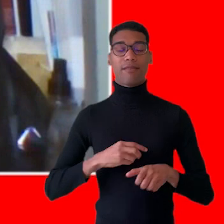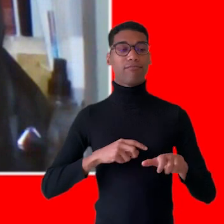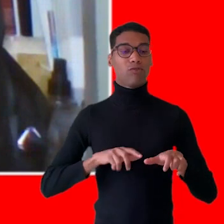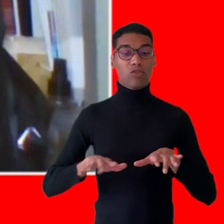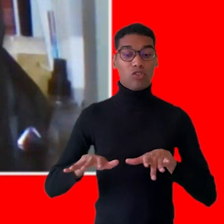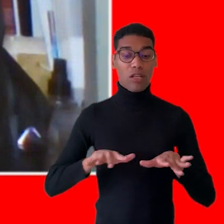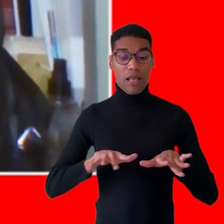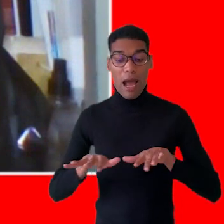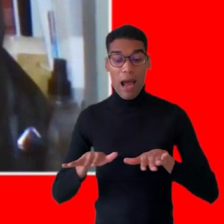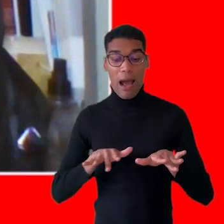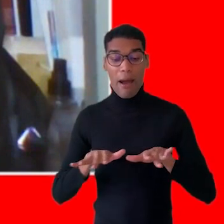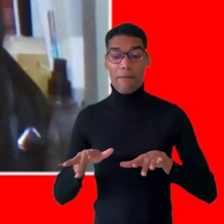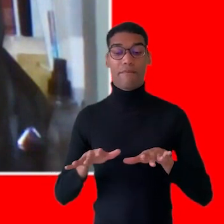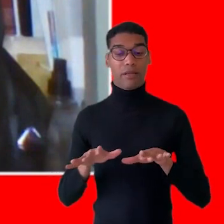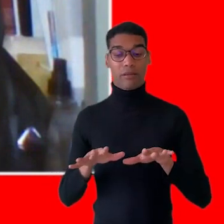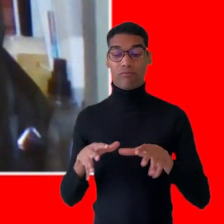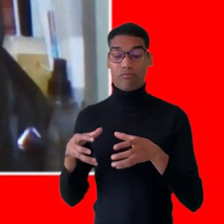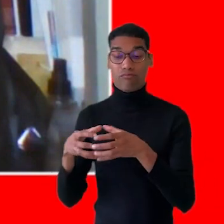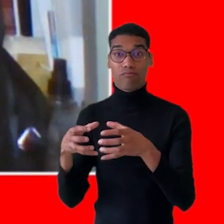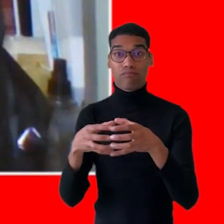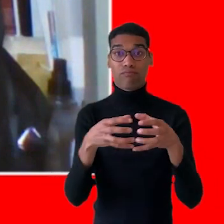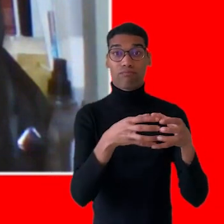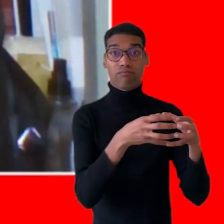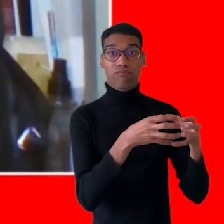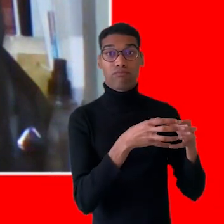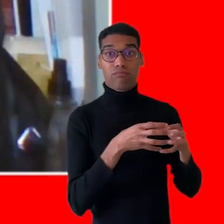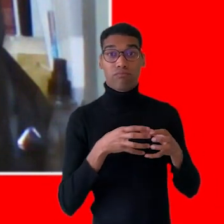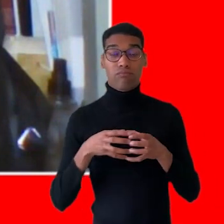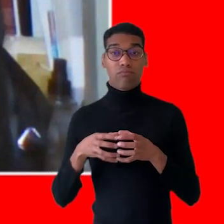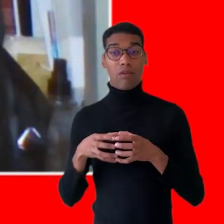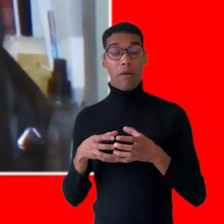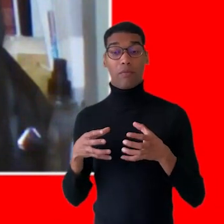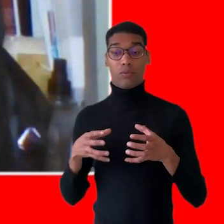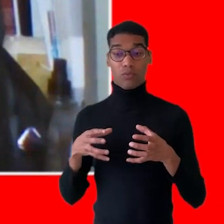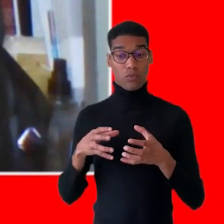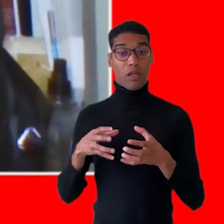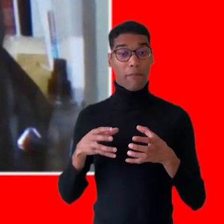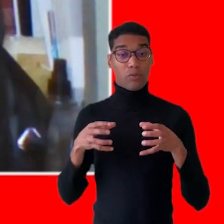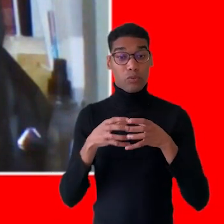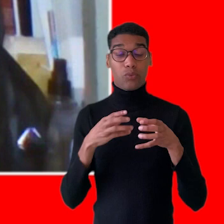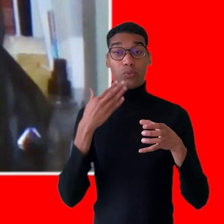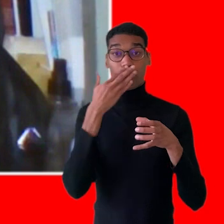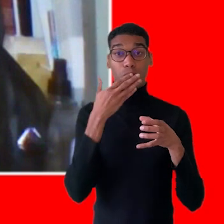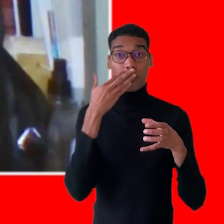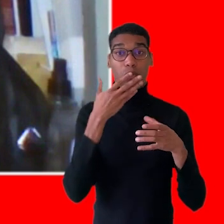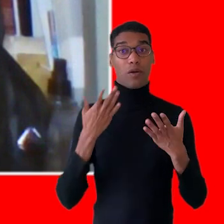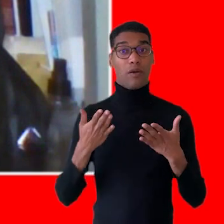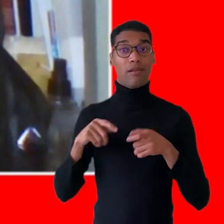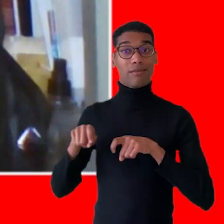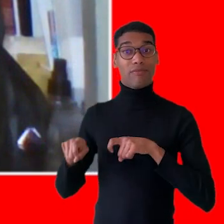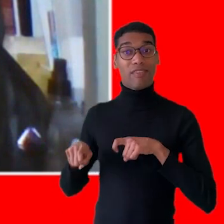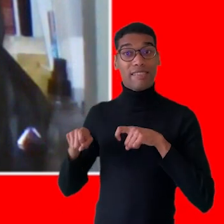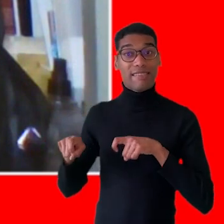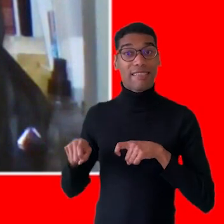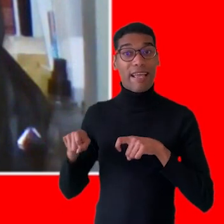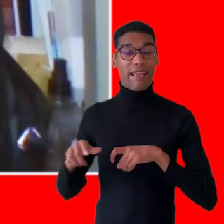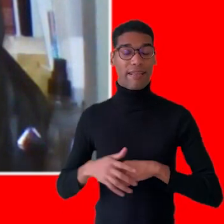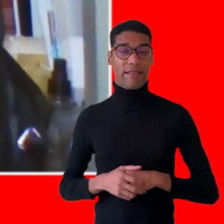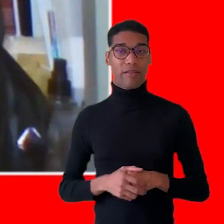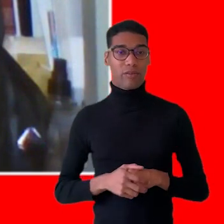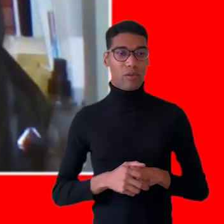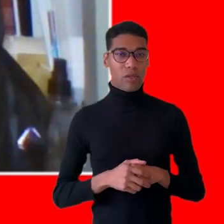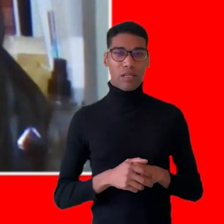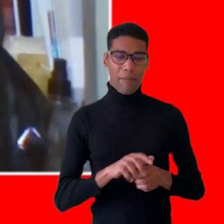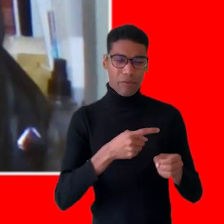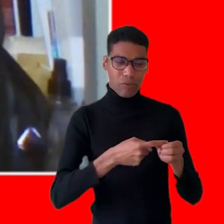dinâmica das aldeias, dos engenhos, das grandes fazendas,